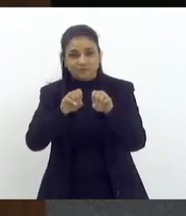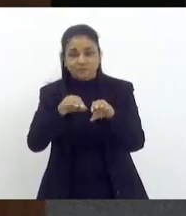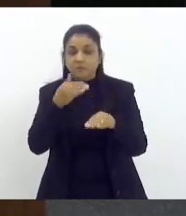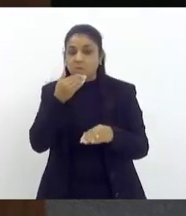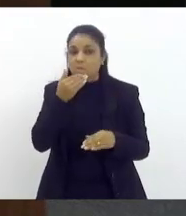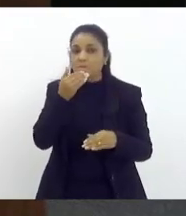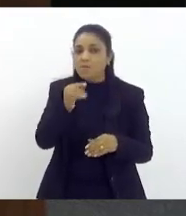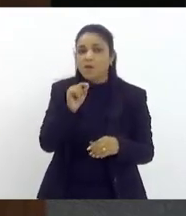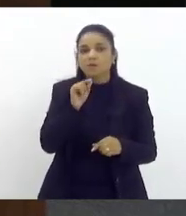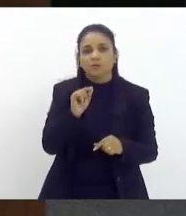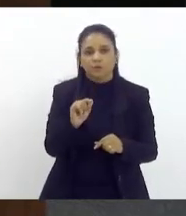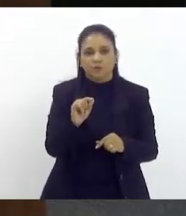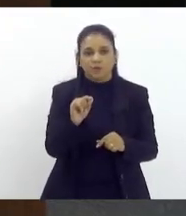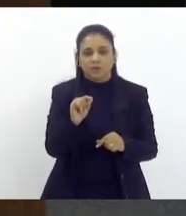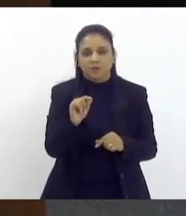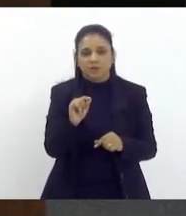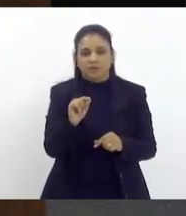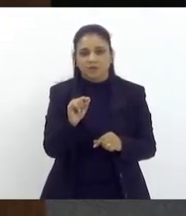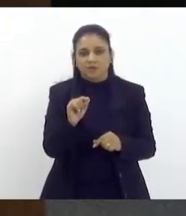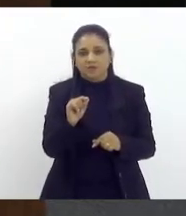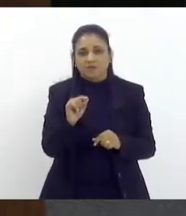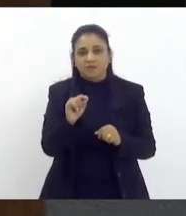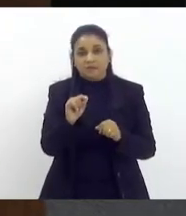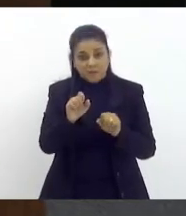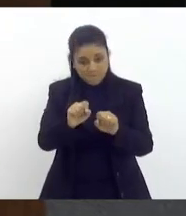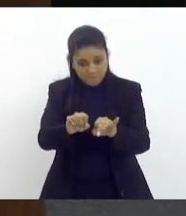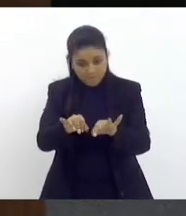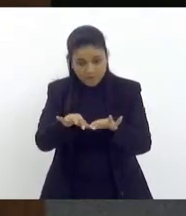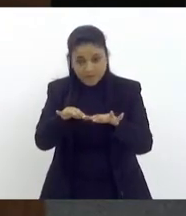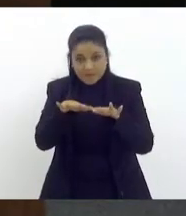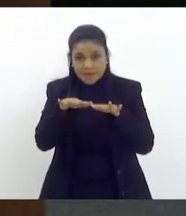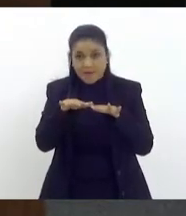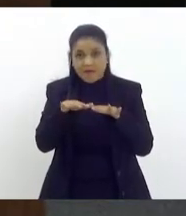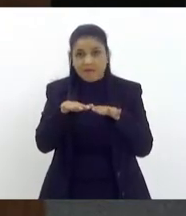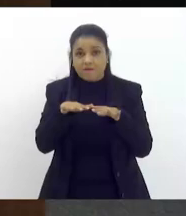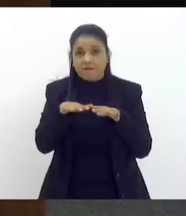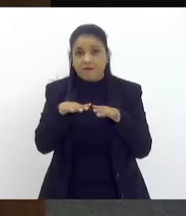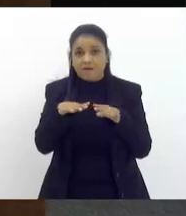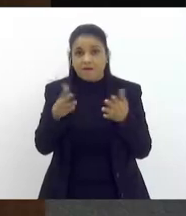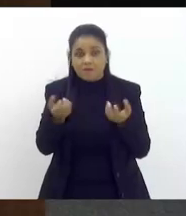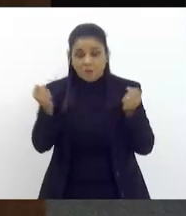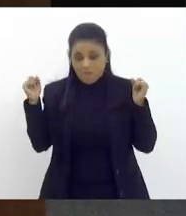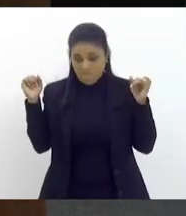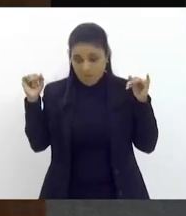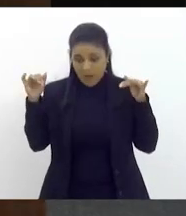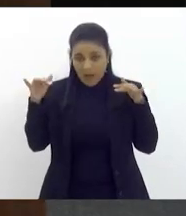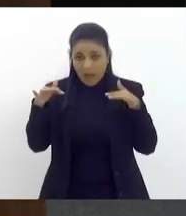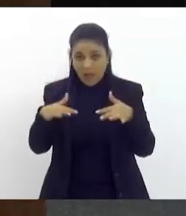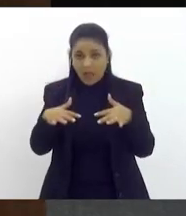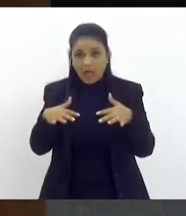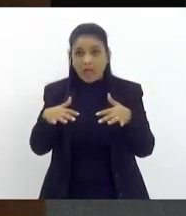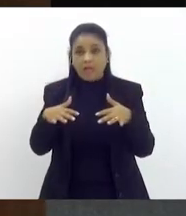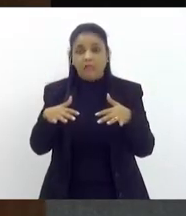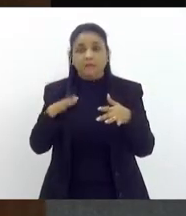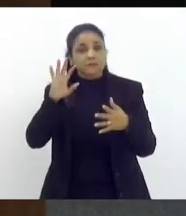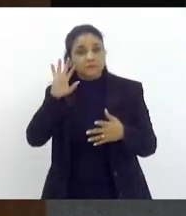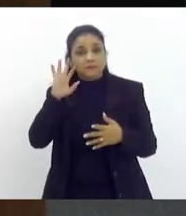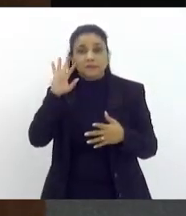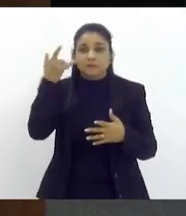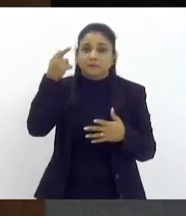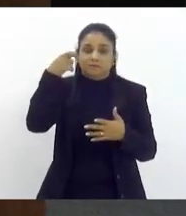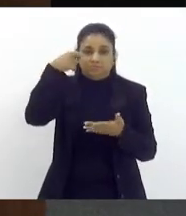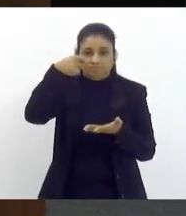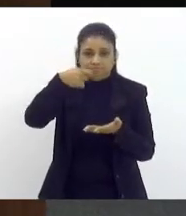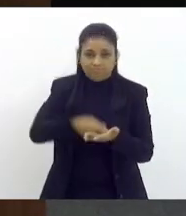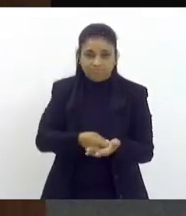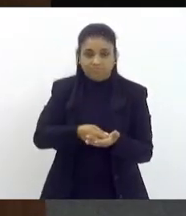de maneira plenária a gente tá tendo agora uma plenária lotada onde todas as decisões estão